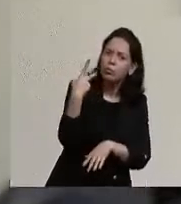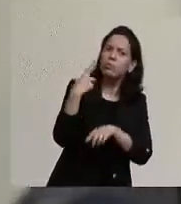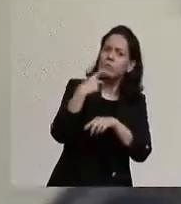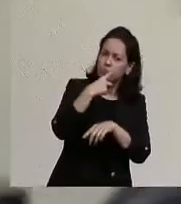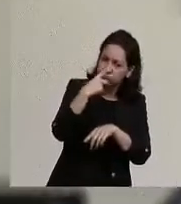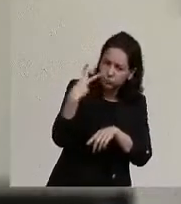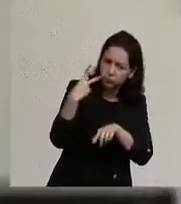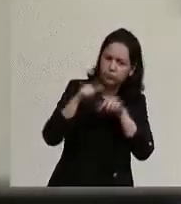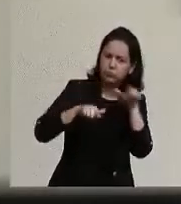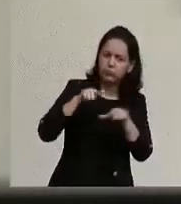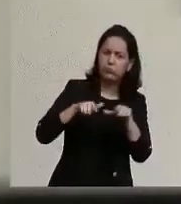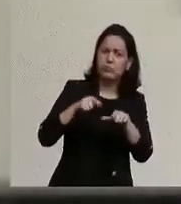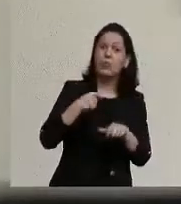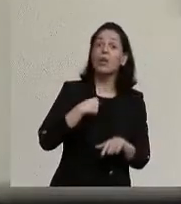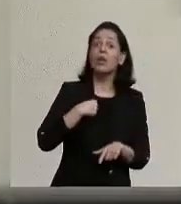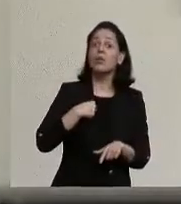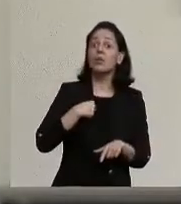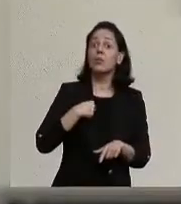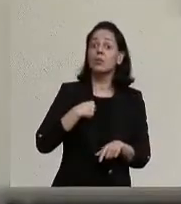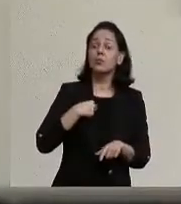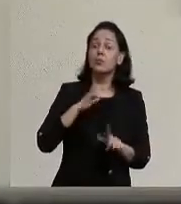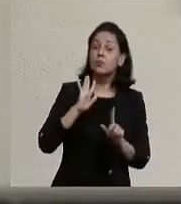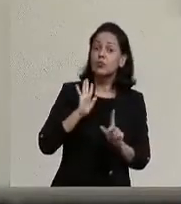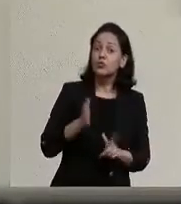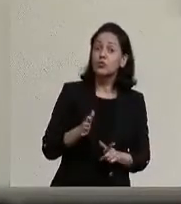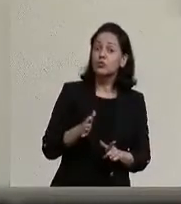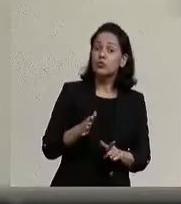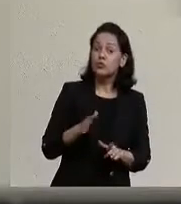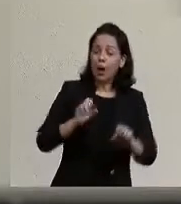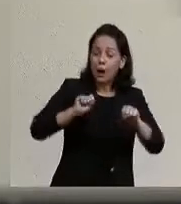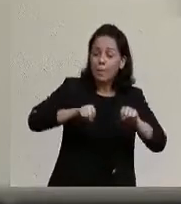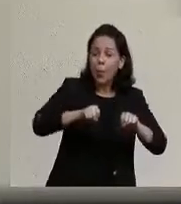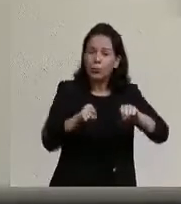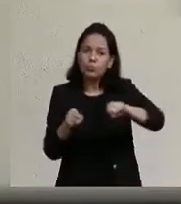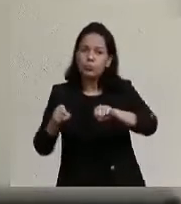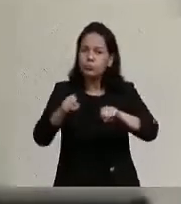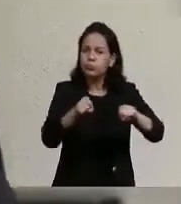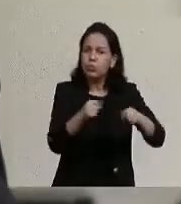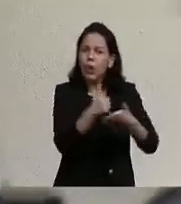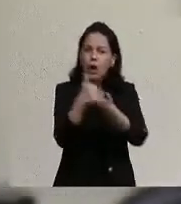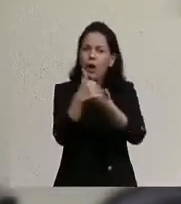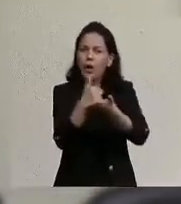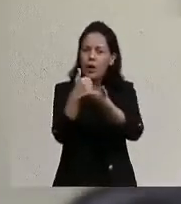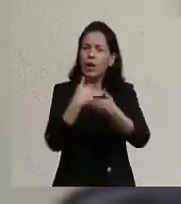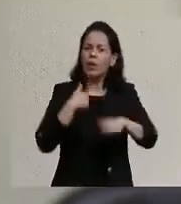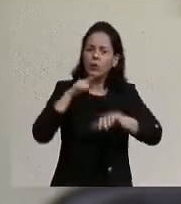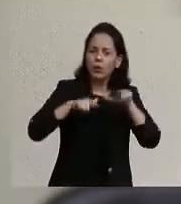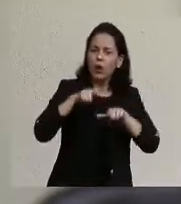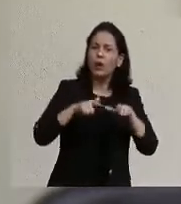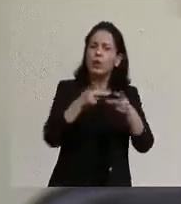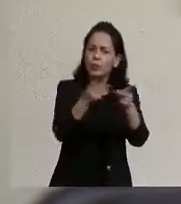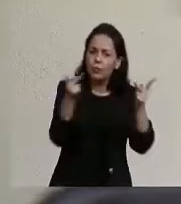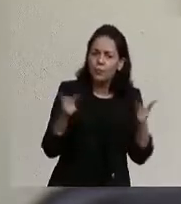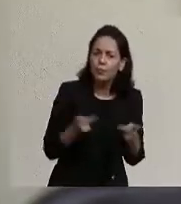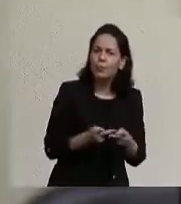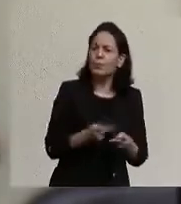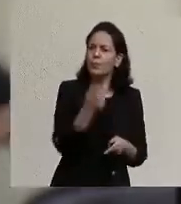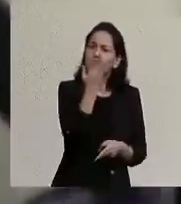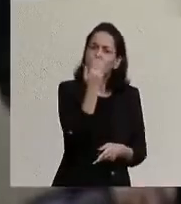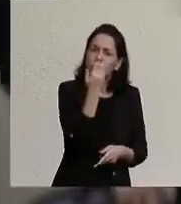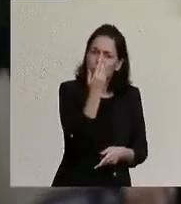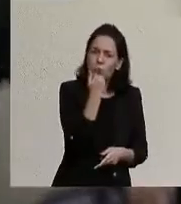eu era só motoboy de profissão sou motoboy então desde pequeno entregando pizza entregando almoço